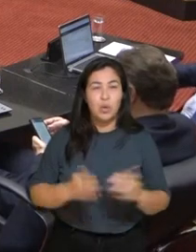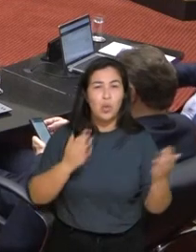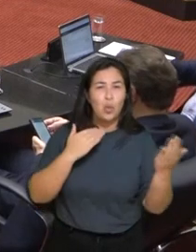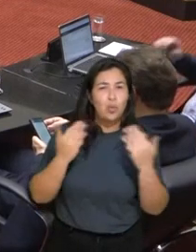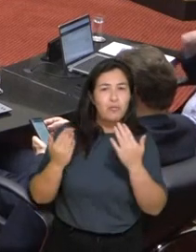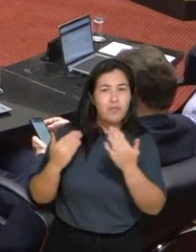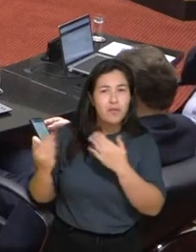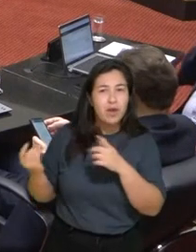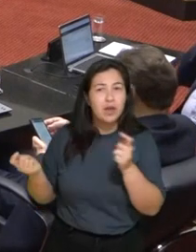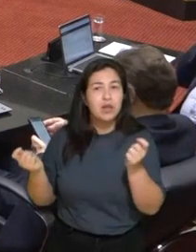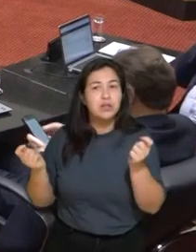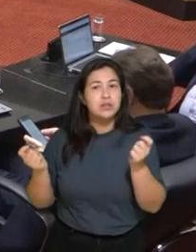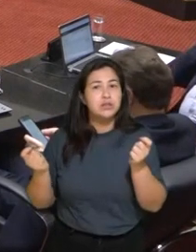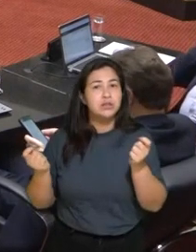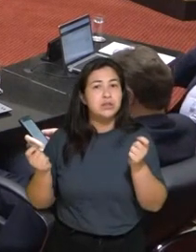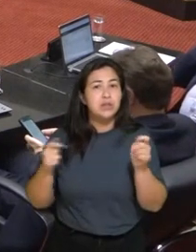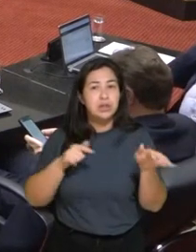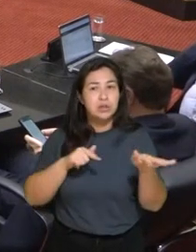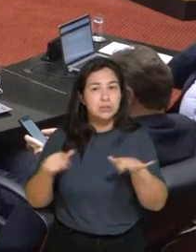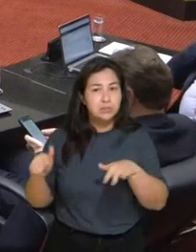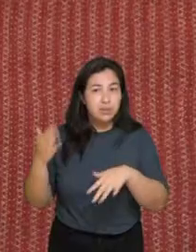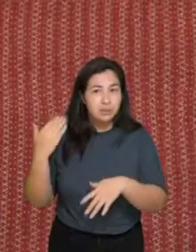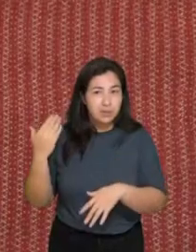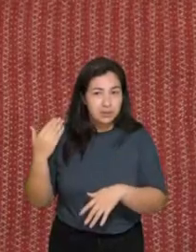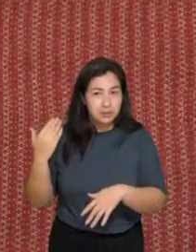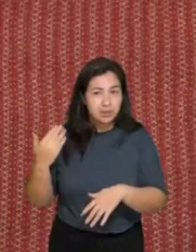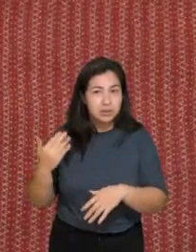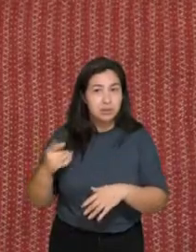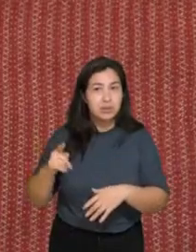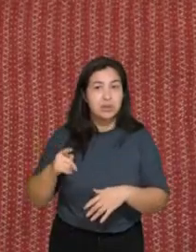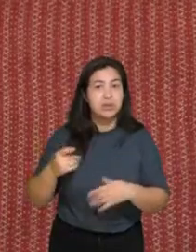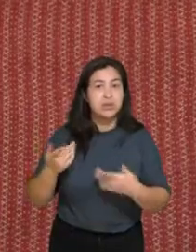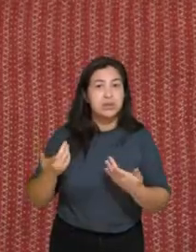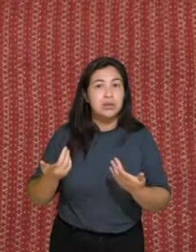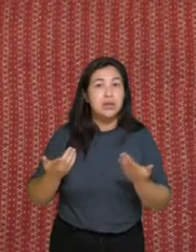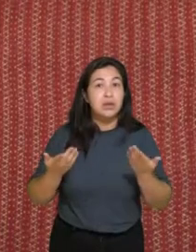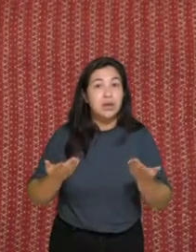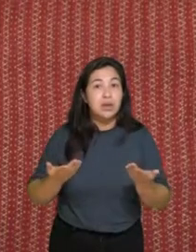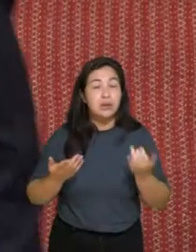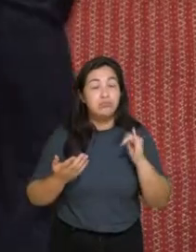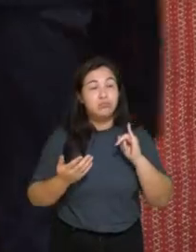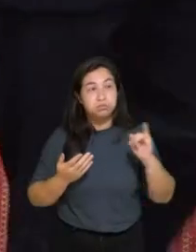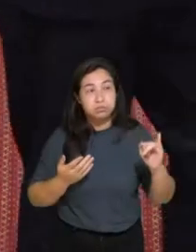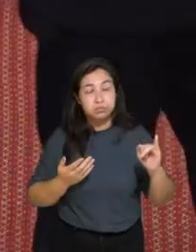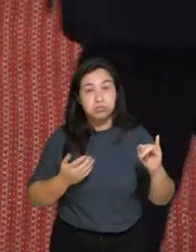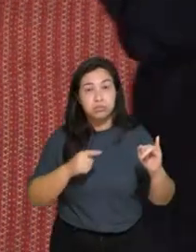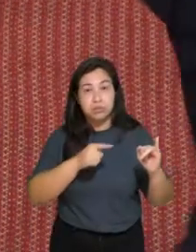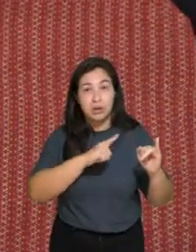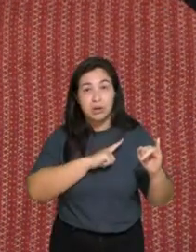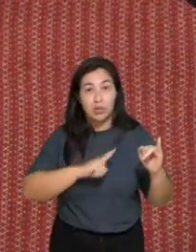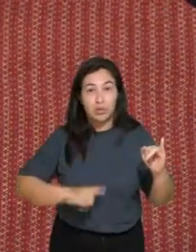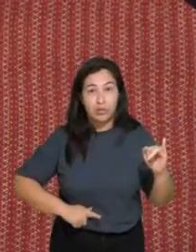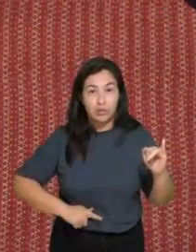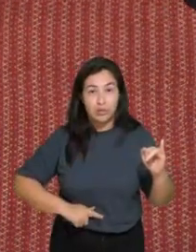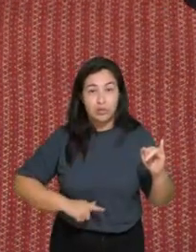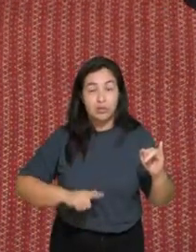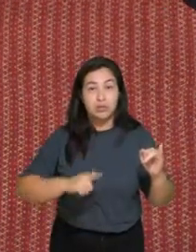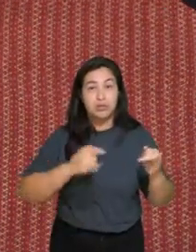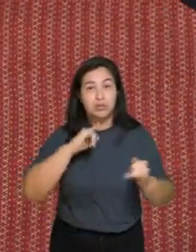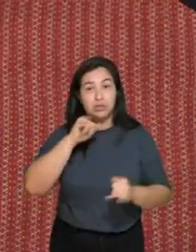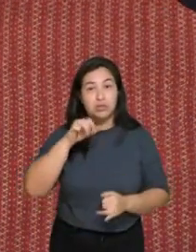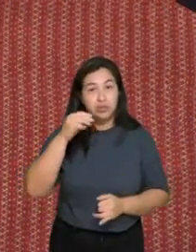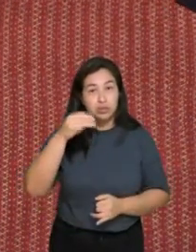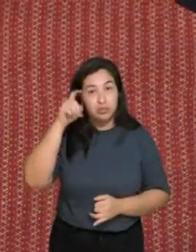deputado Zé Milton na última semana, nós levamos a conhecimento do governo, essa manhã em reunião no gabinete do senhor